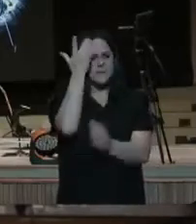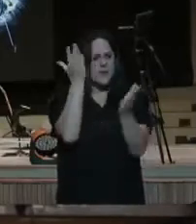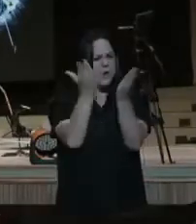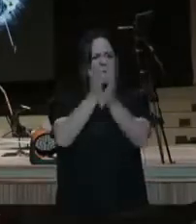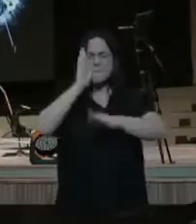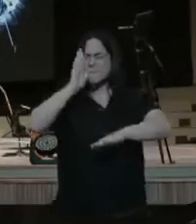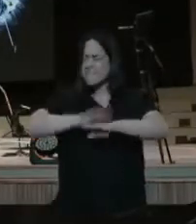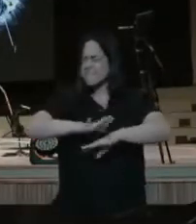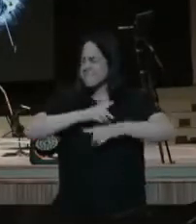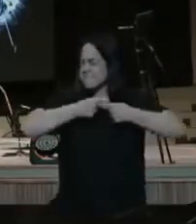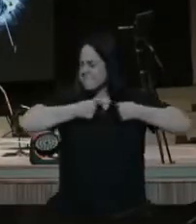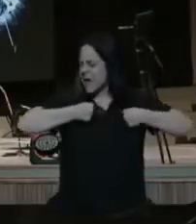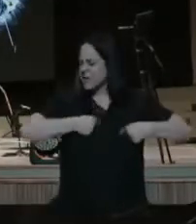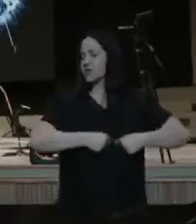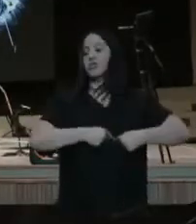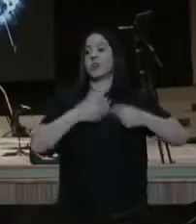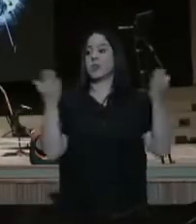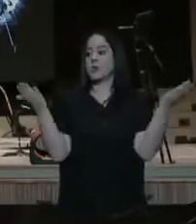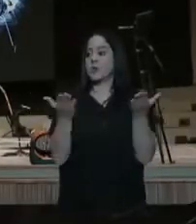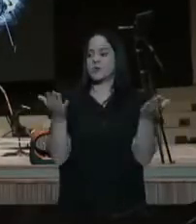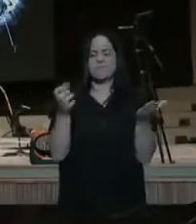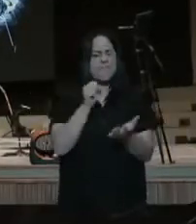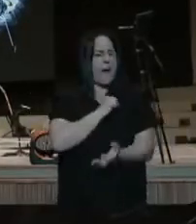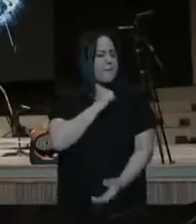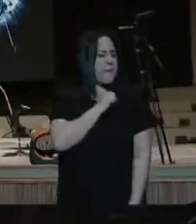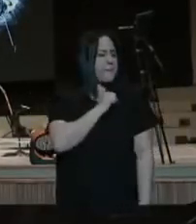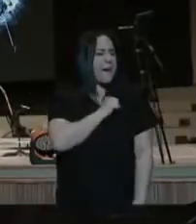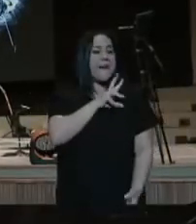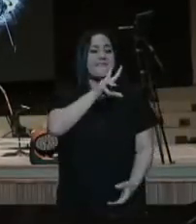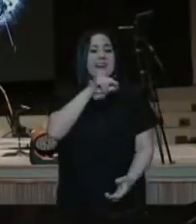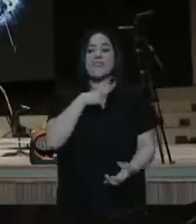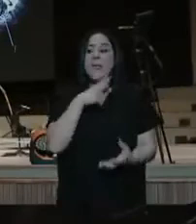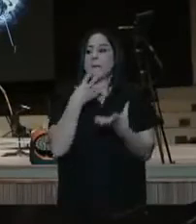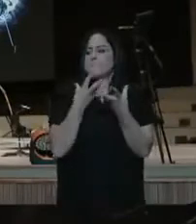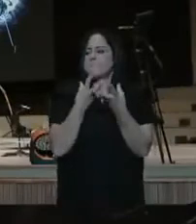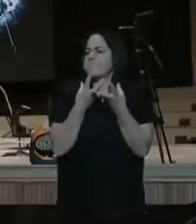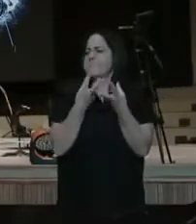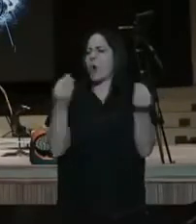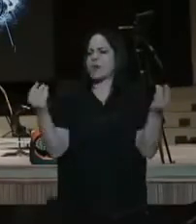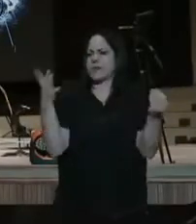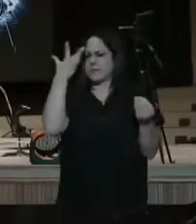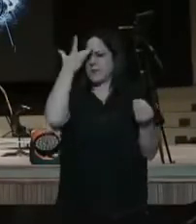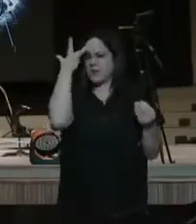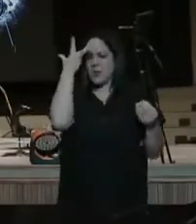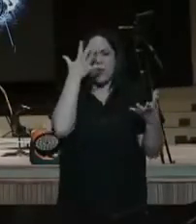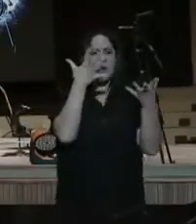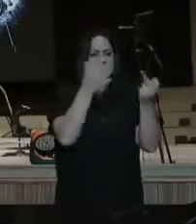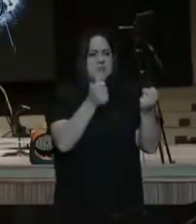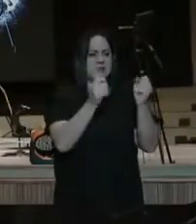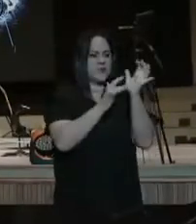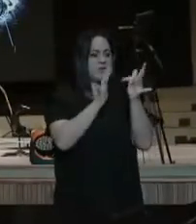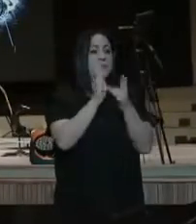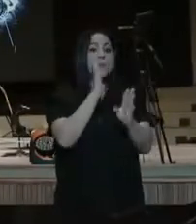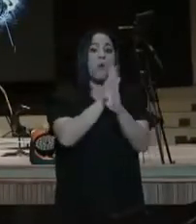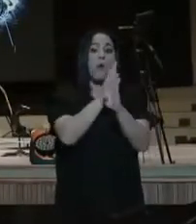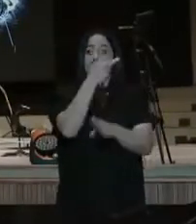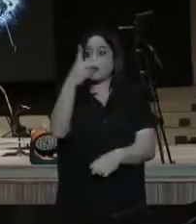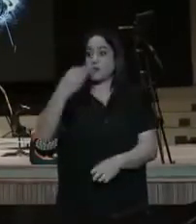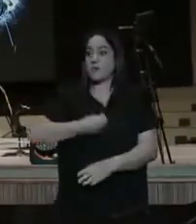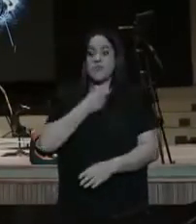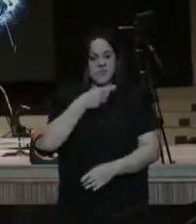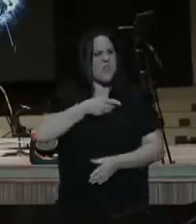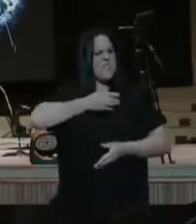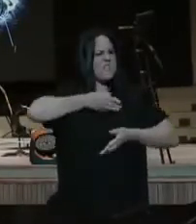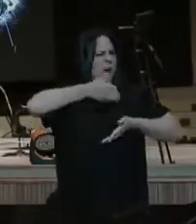que é hoje daqui a dez anos e terá dado muitos frutos deus vai te levar a lugares onde você nunca foi você vai falar